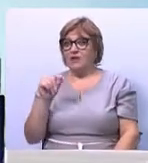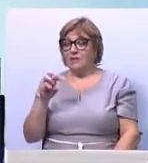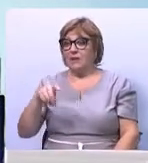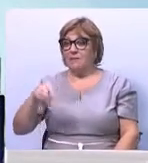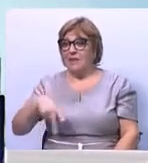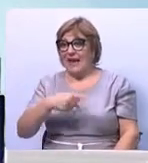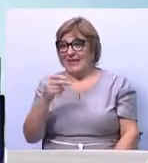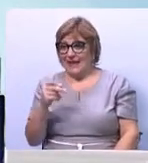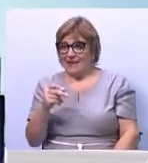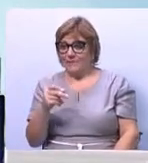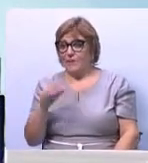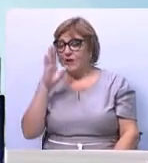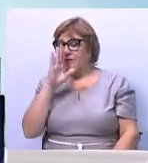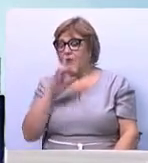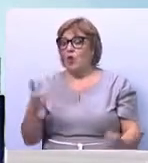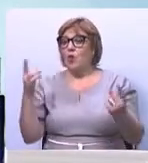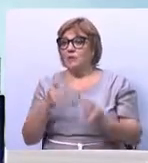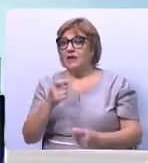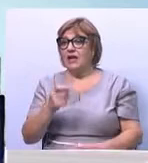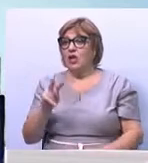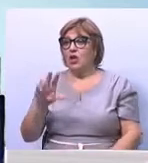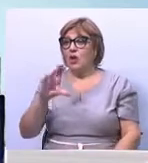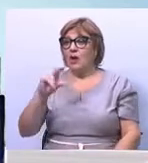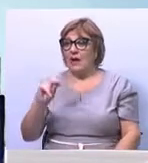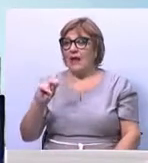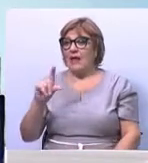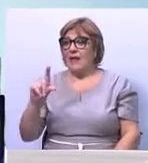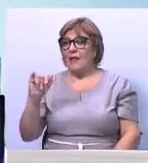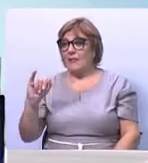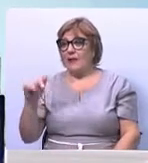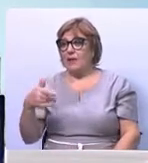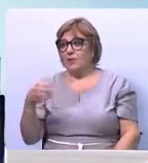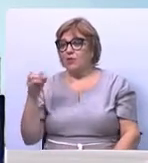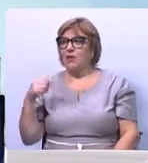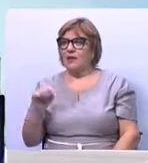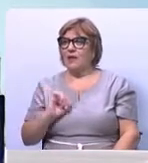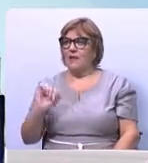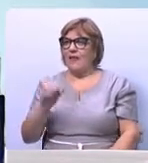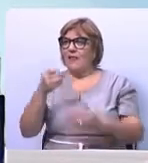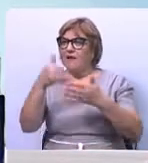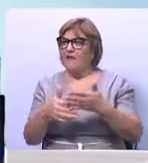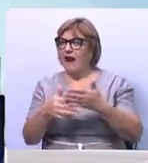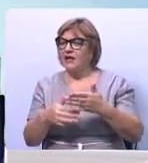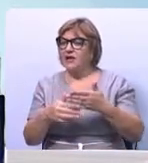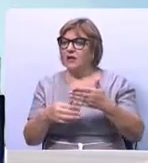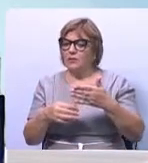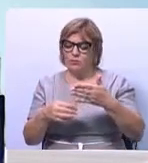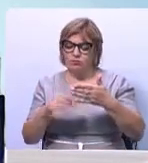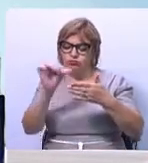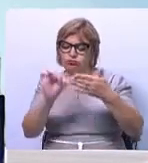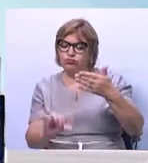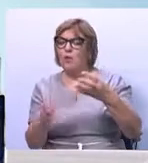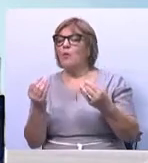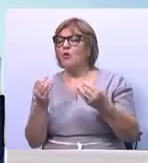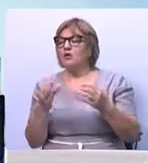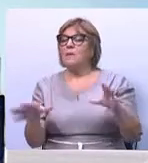mentas, se começarmos pelo eucalipto em específico, então vamos ter várias subespécies de eucalipto. Das